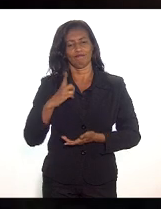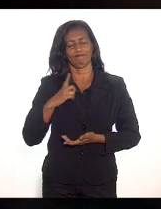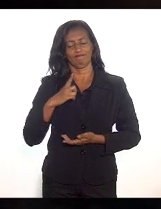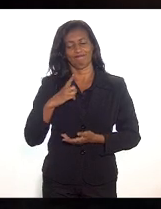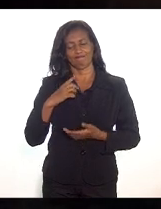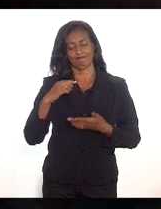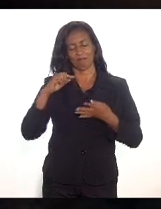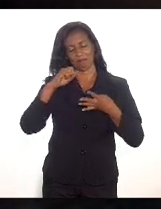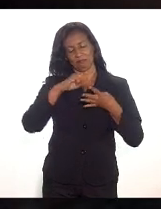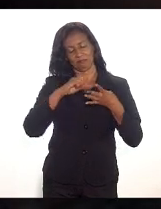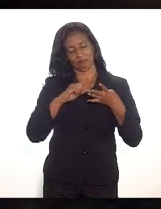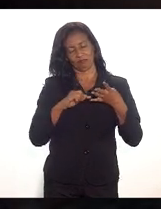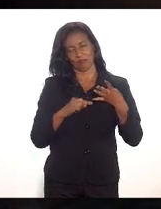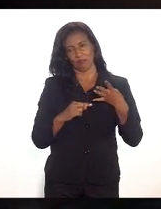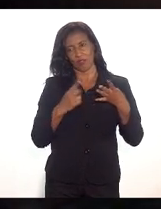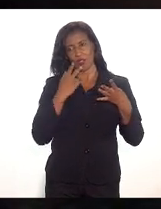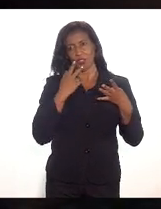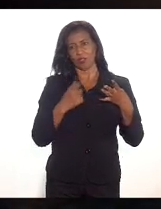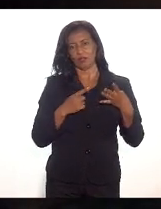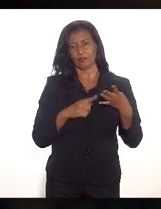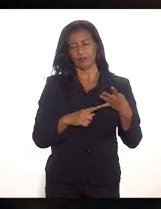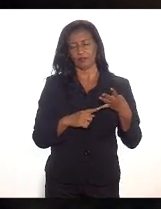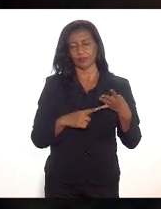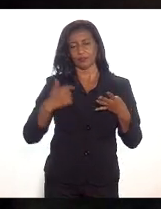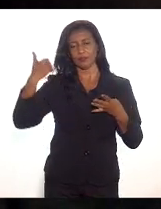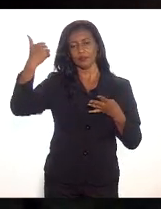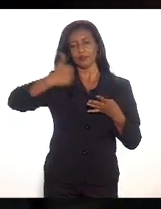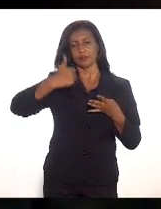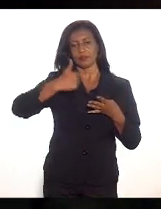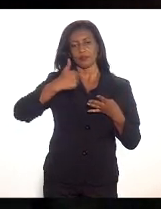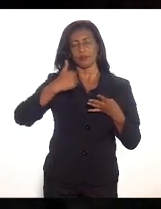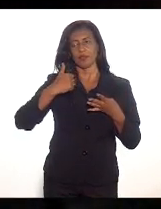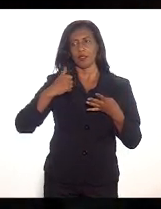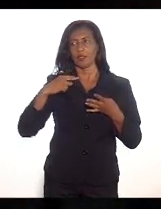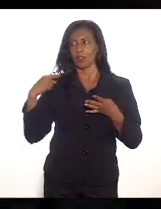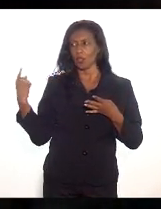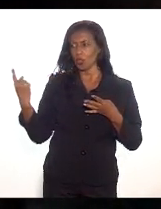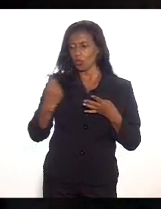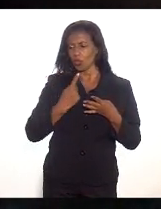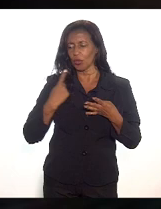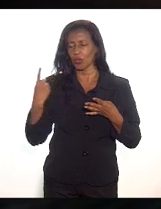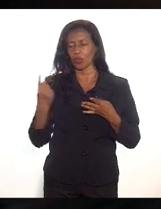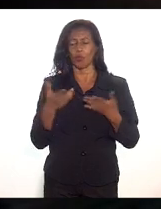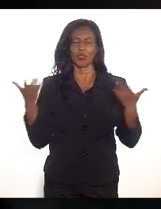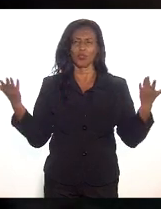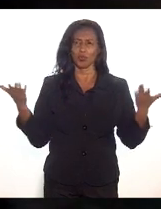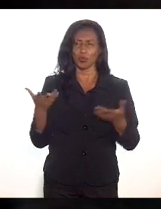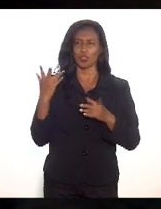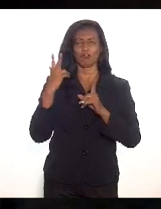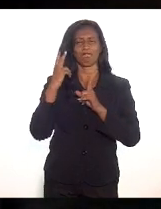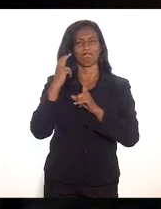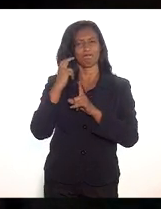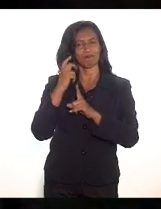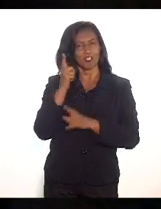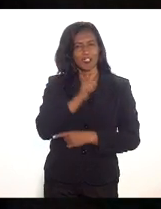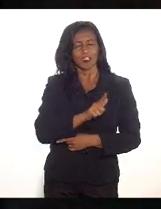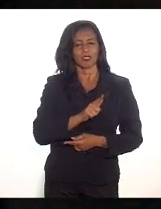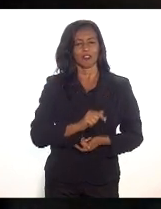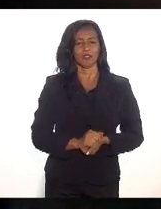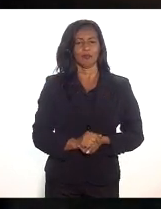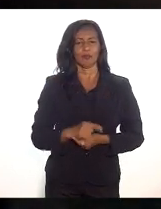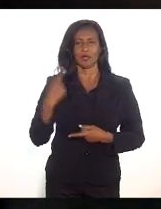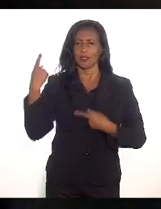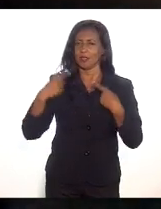levantar. Primeiro é que eu acho que todos nós hoje ganhamos. Ganhamos porque nós debatemos. Isso é